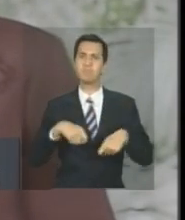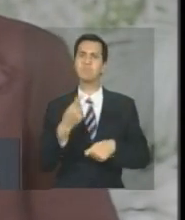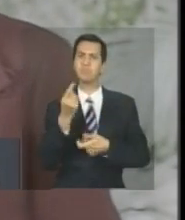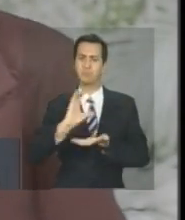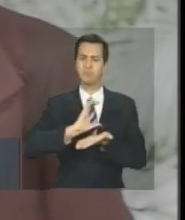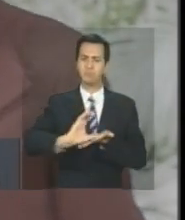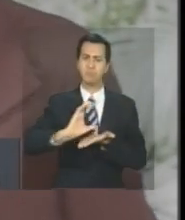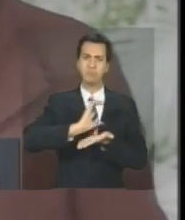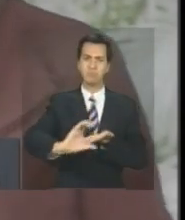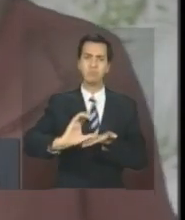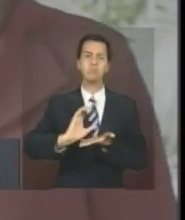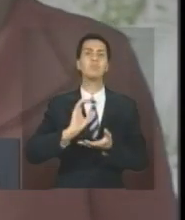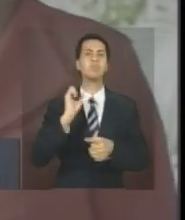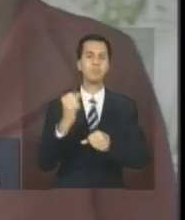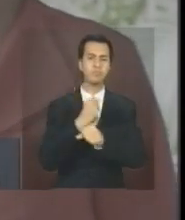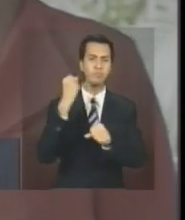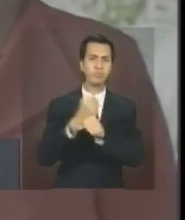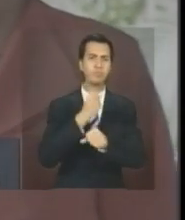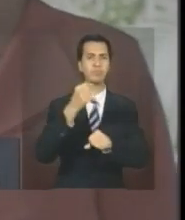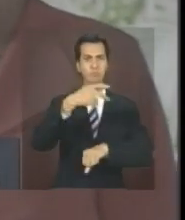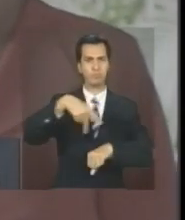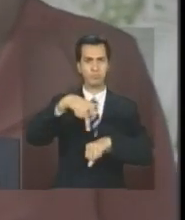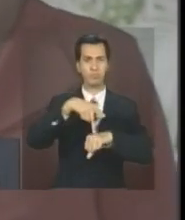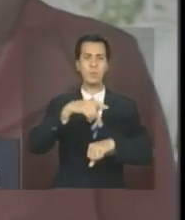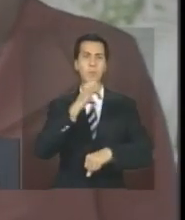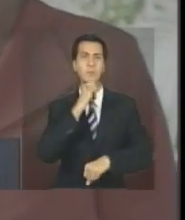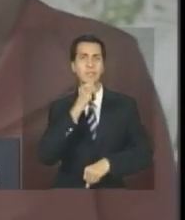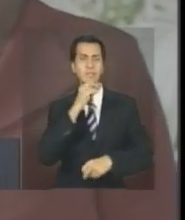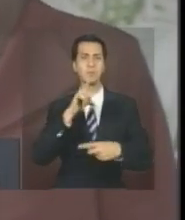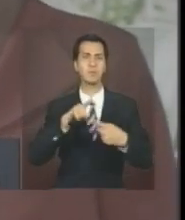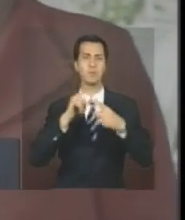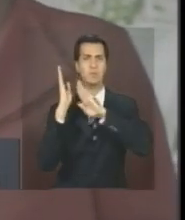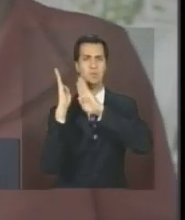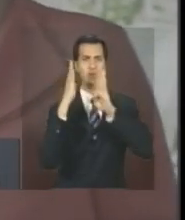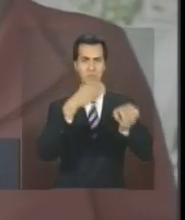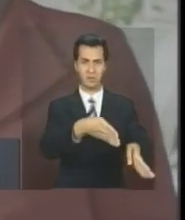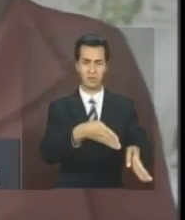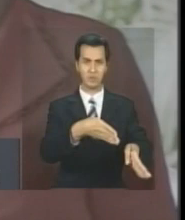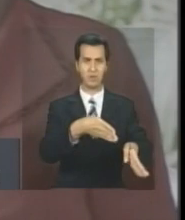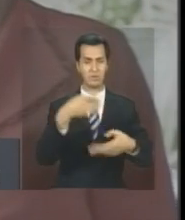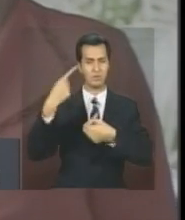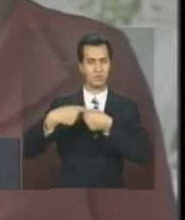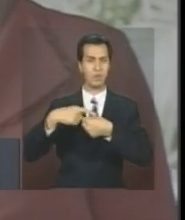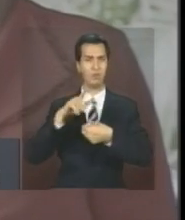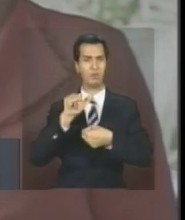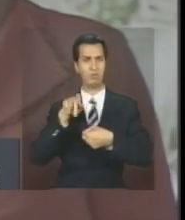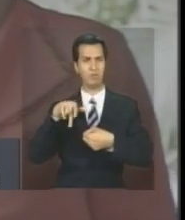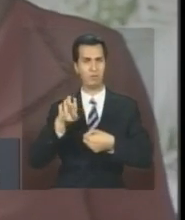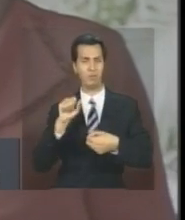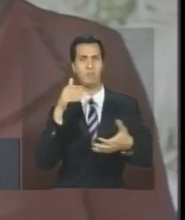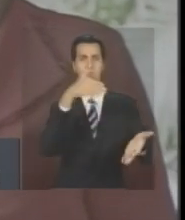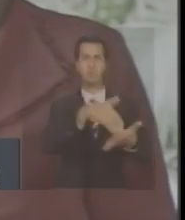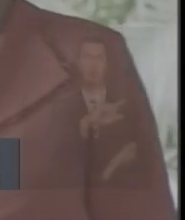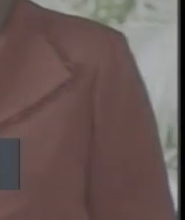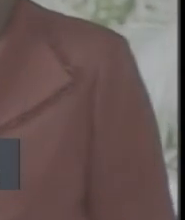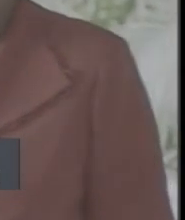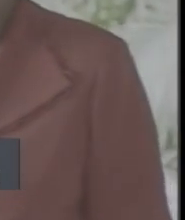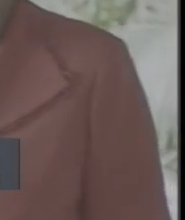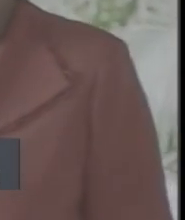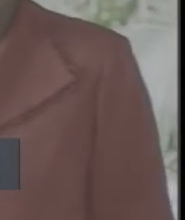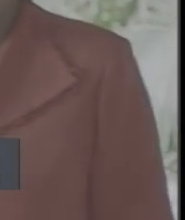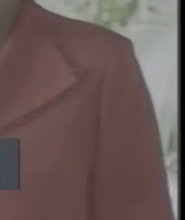para a reconstrução do país, como a estrada Lequer-Jeremy. Dans le domaine de l'infrastructure de